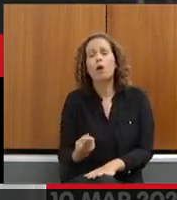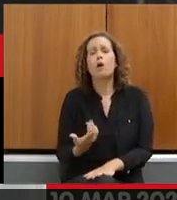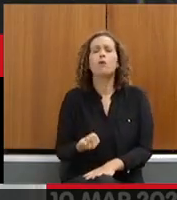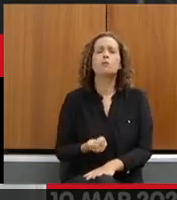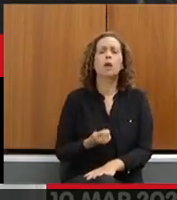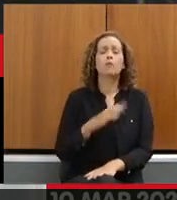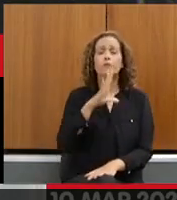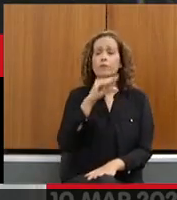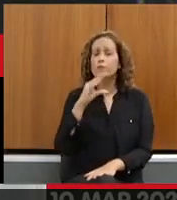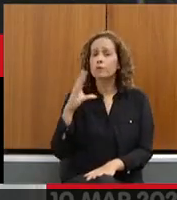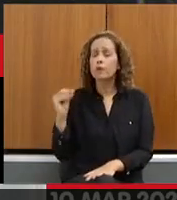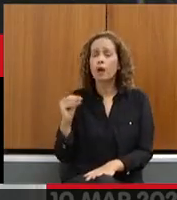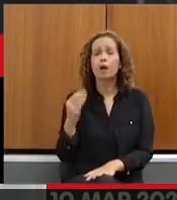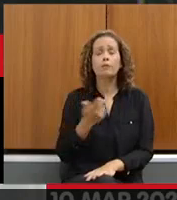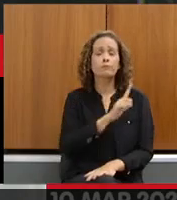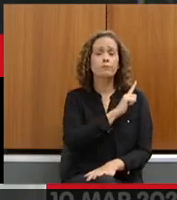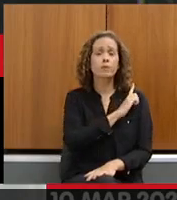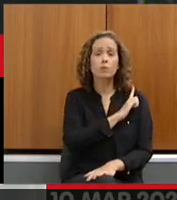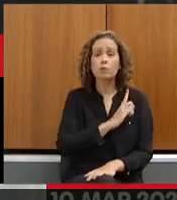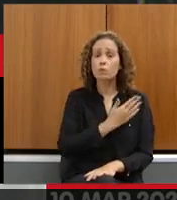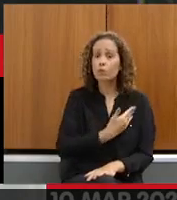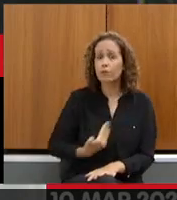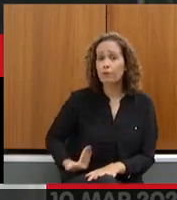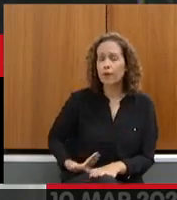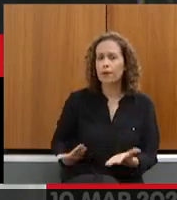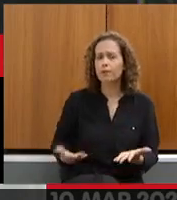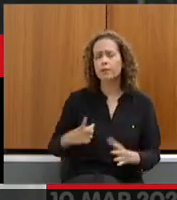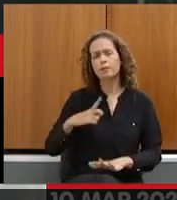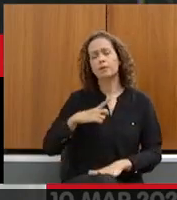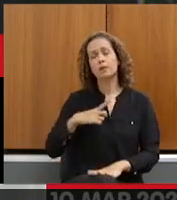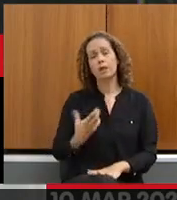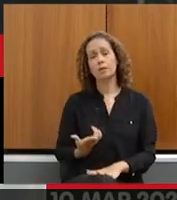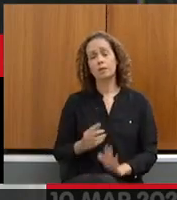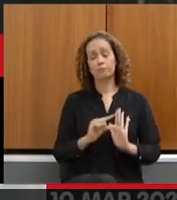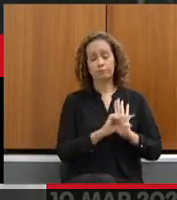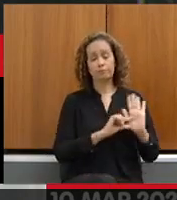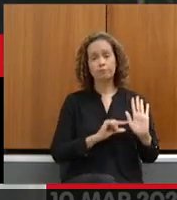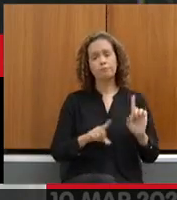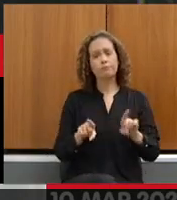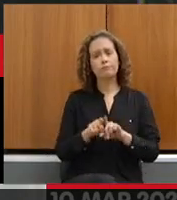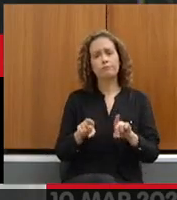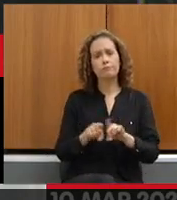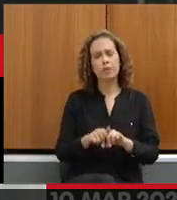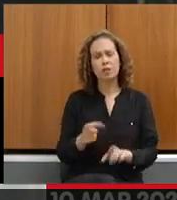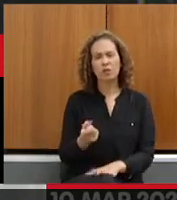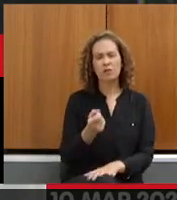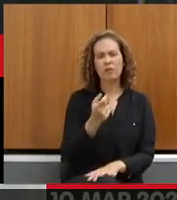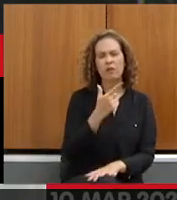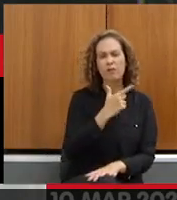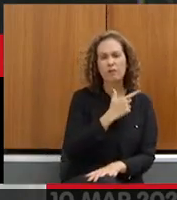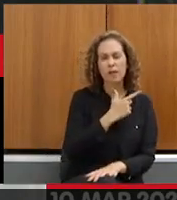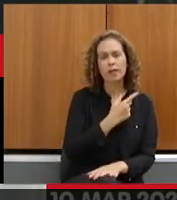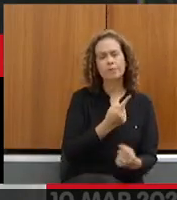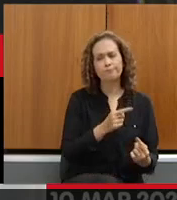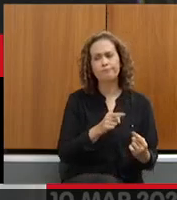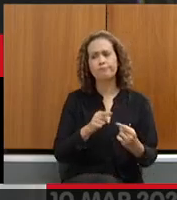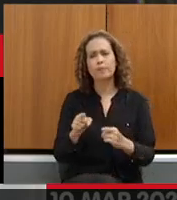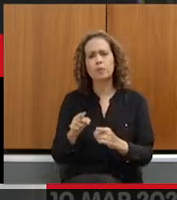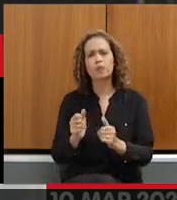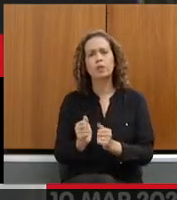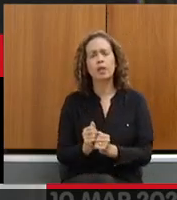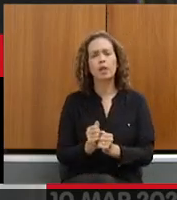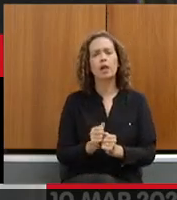de que tenham resultado ou possa resultar inciso primeiro ofensa à moralidade extrativa ao